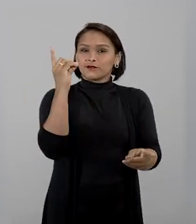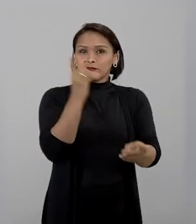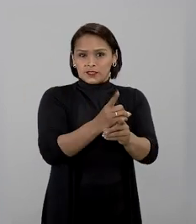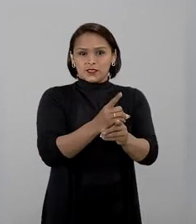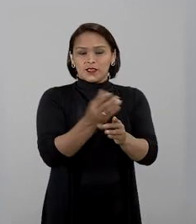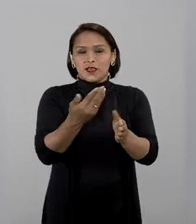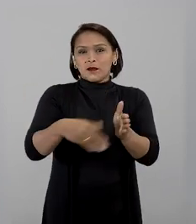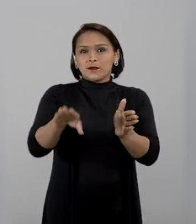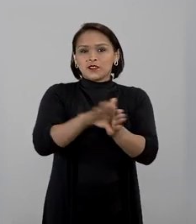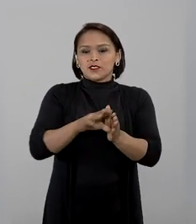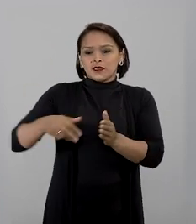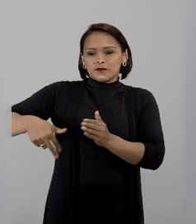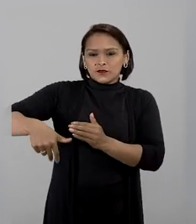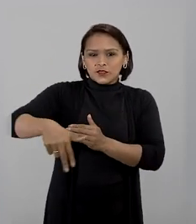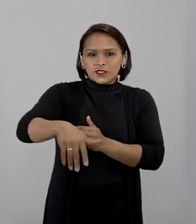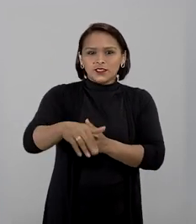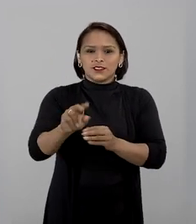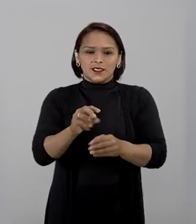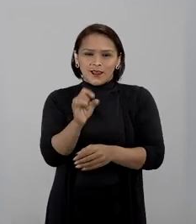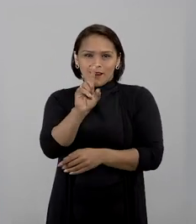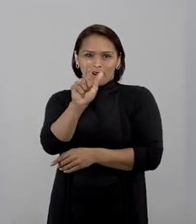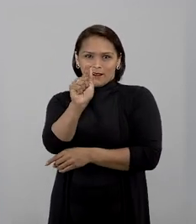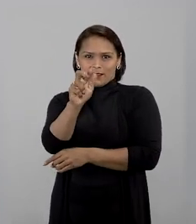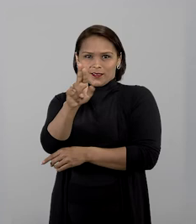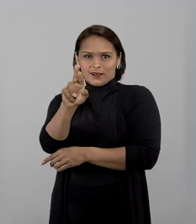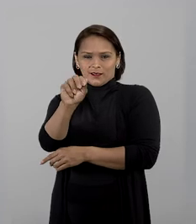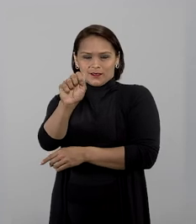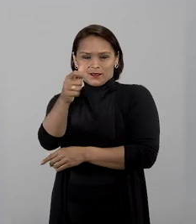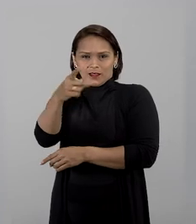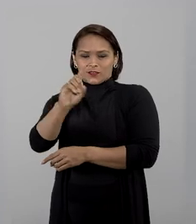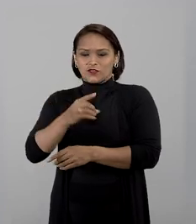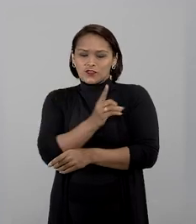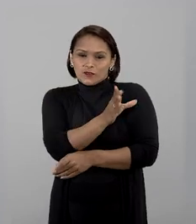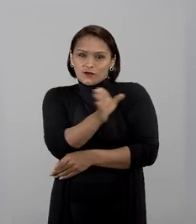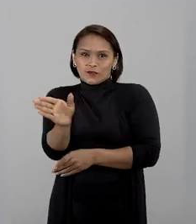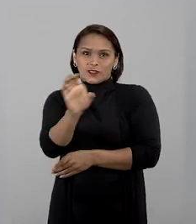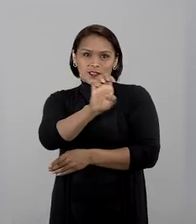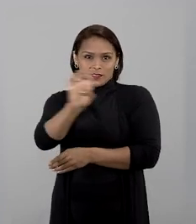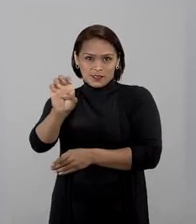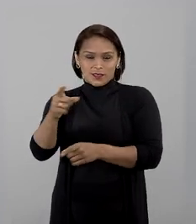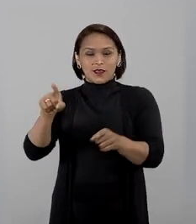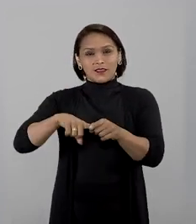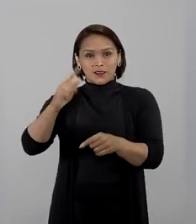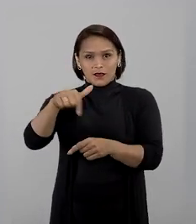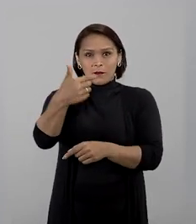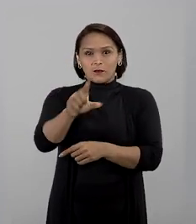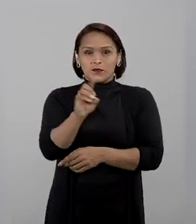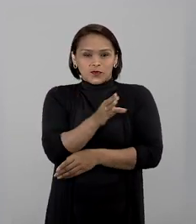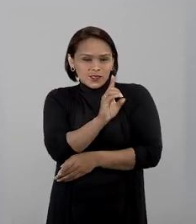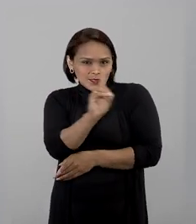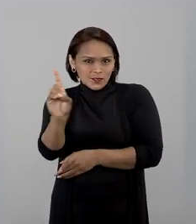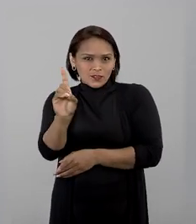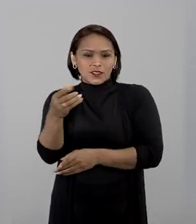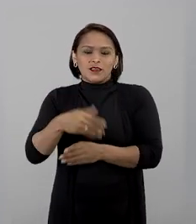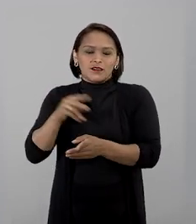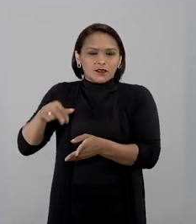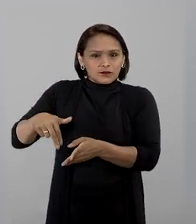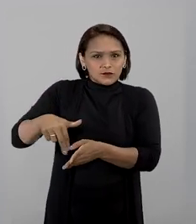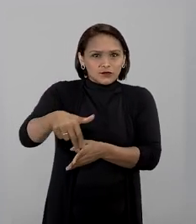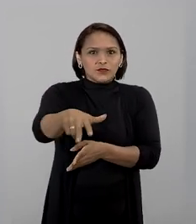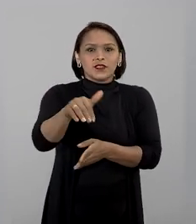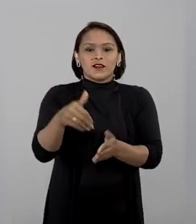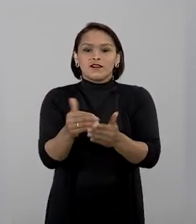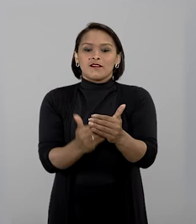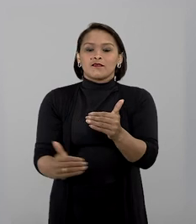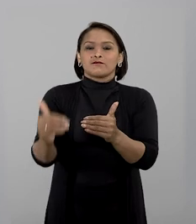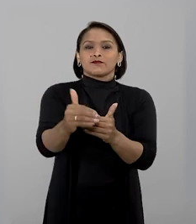Para chegar até lá, siga a grade pelo lado esquerdo do prédio, vire à direita e continue em frente. Você